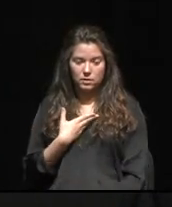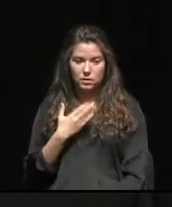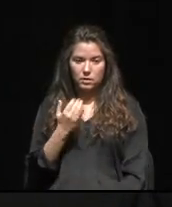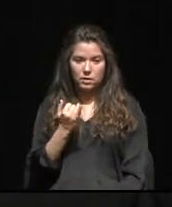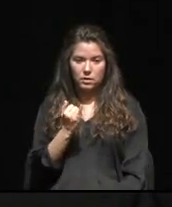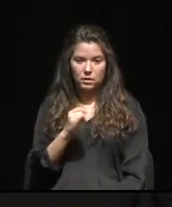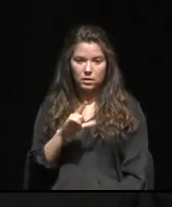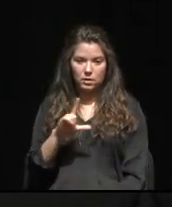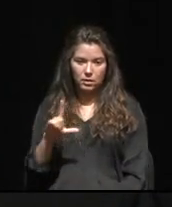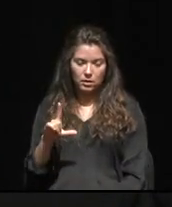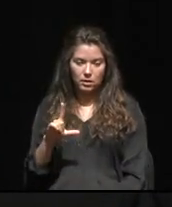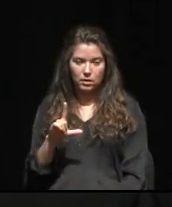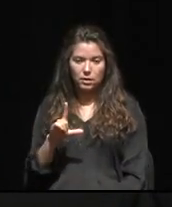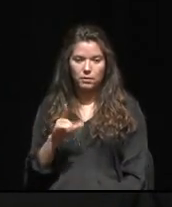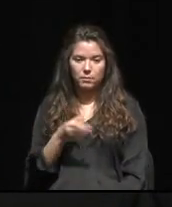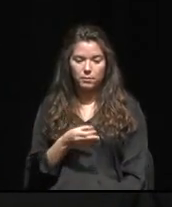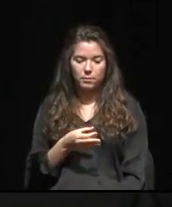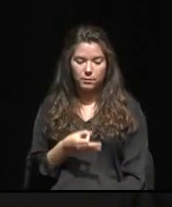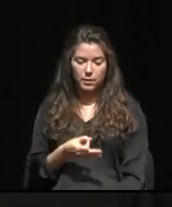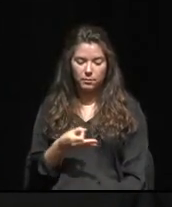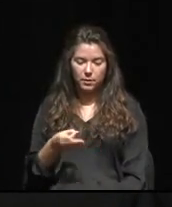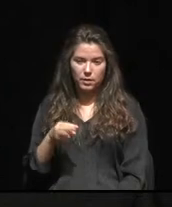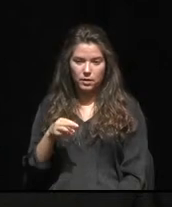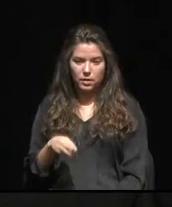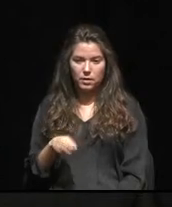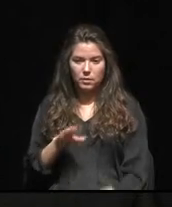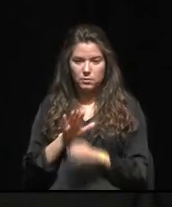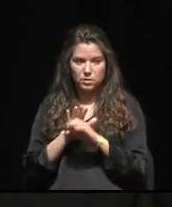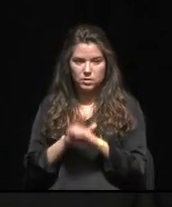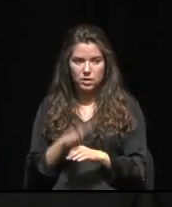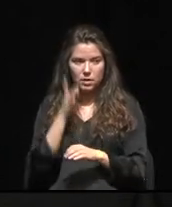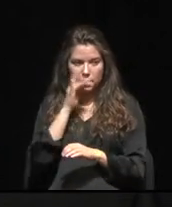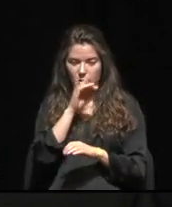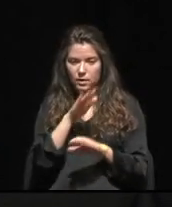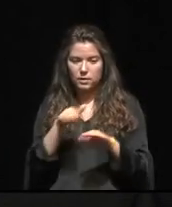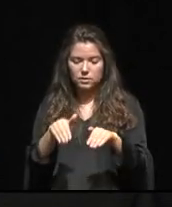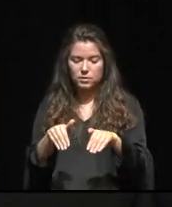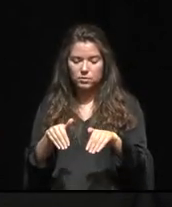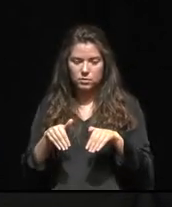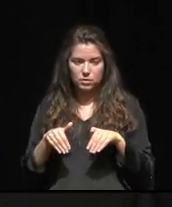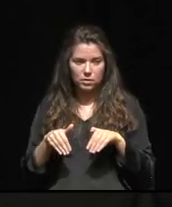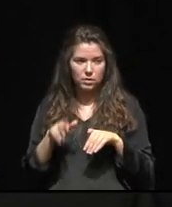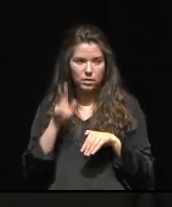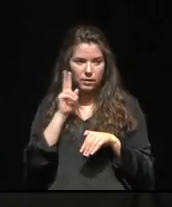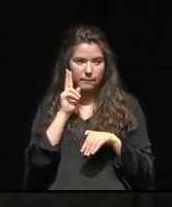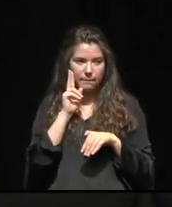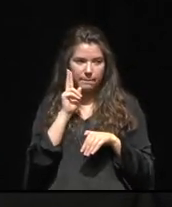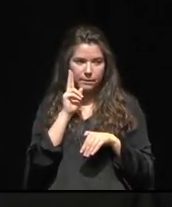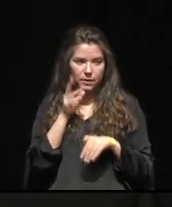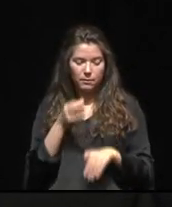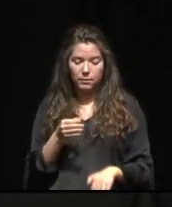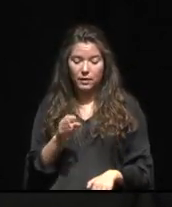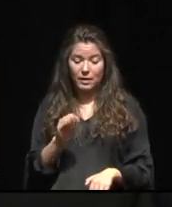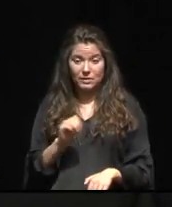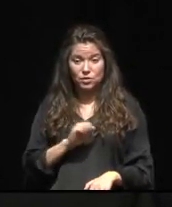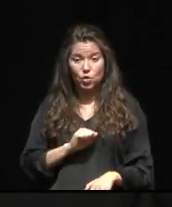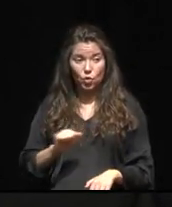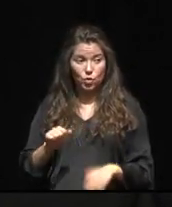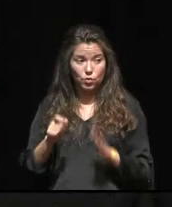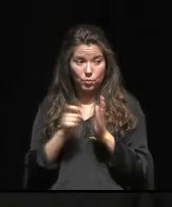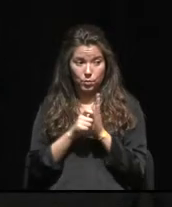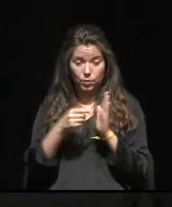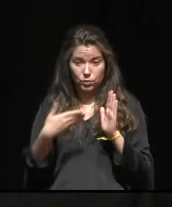Liberal PPM e chega quem se abstém desculpe PS Vota contra o